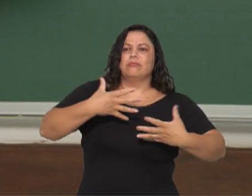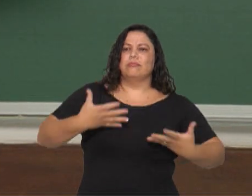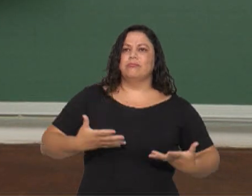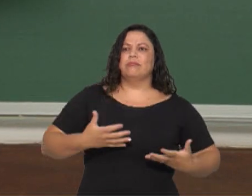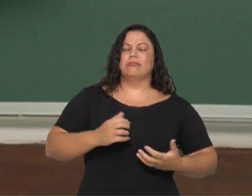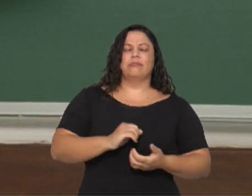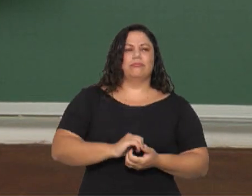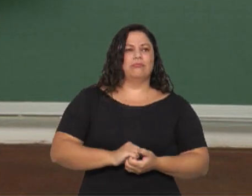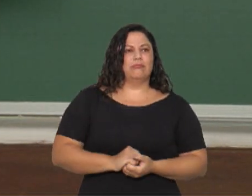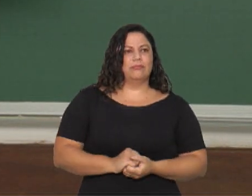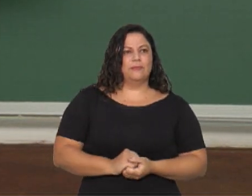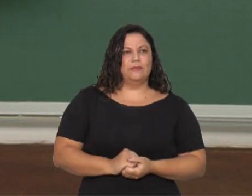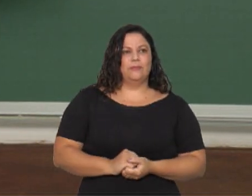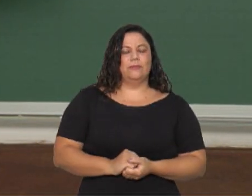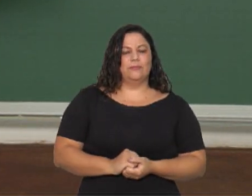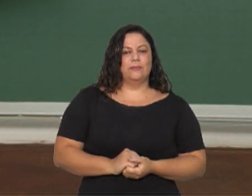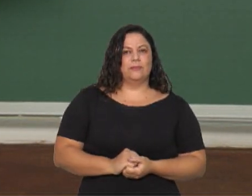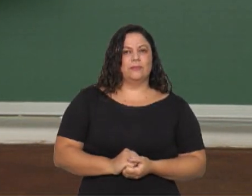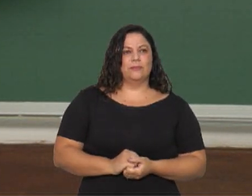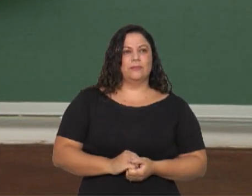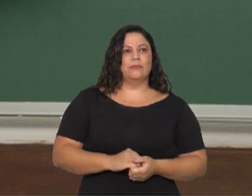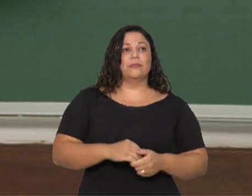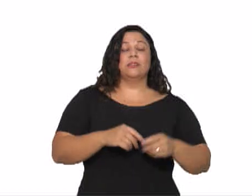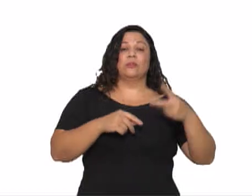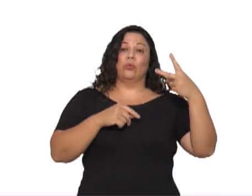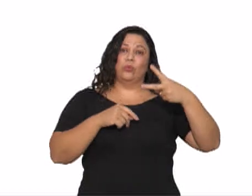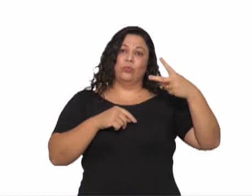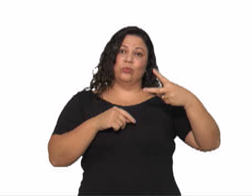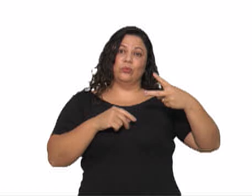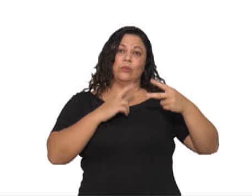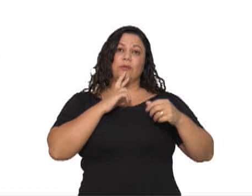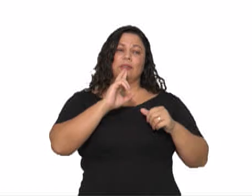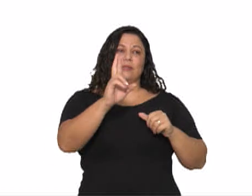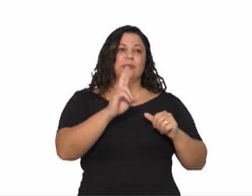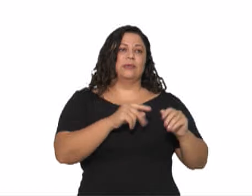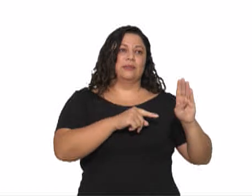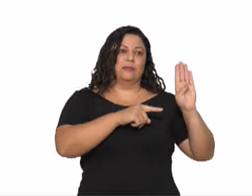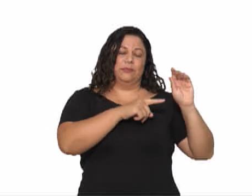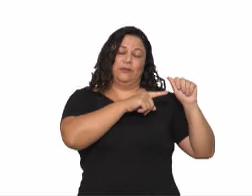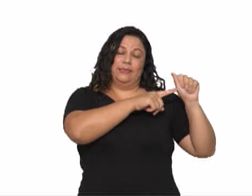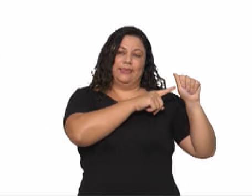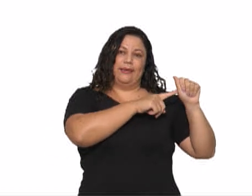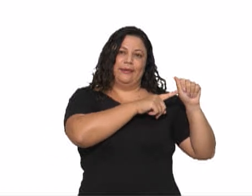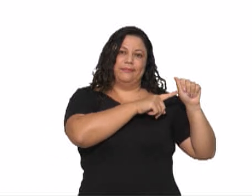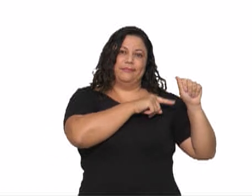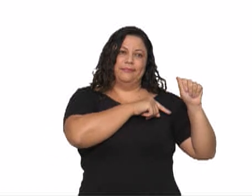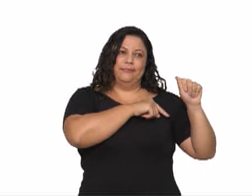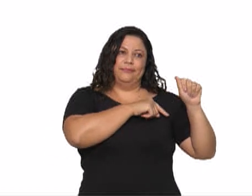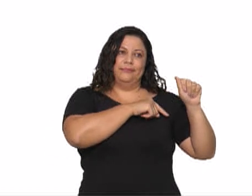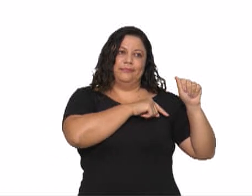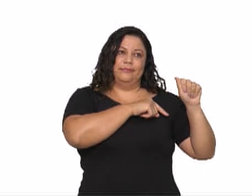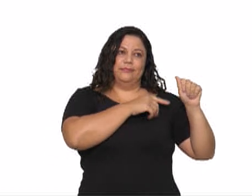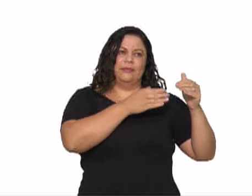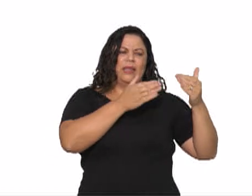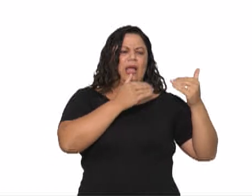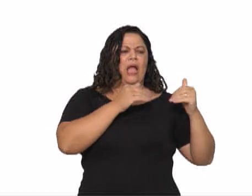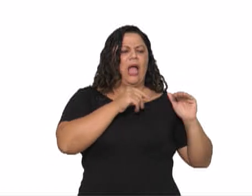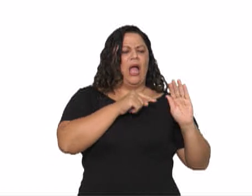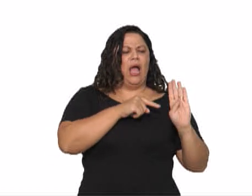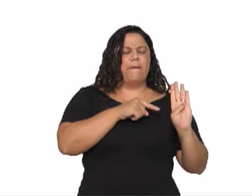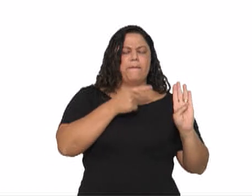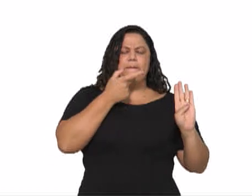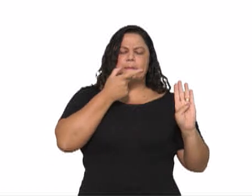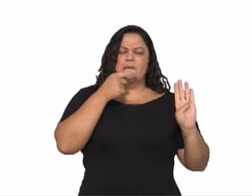E as orações condicionais expressam desejos e ações imaginárias. A letra B estão percebendo que está